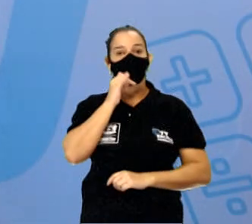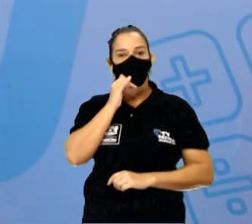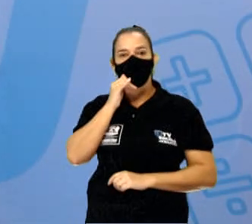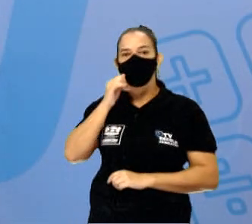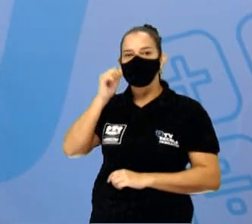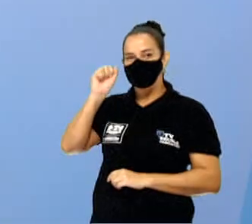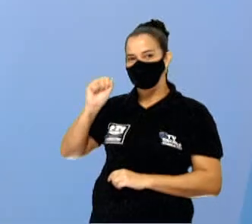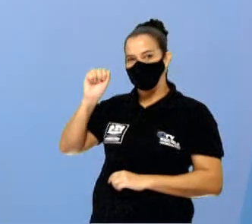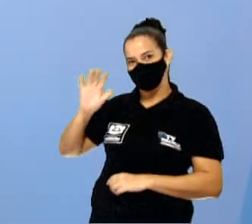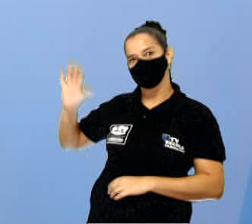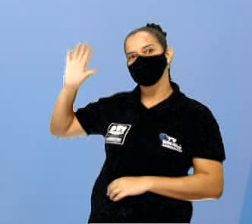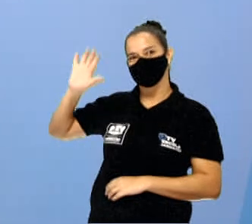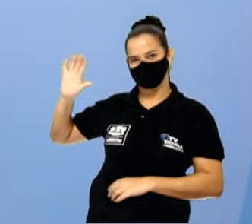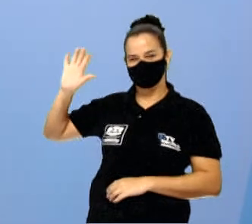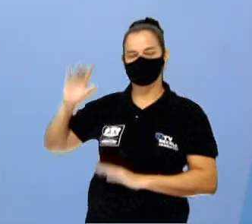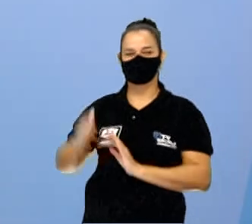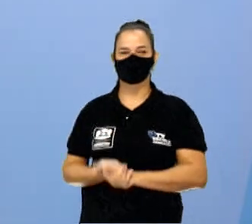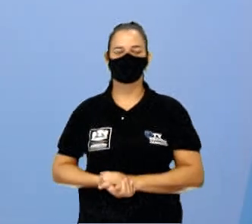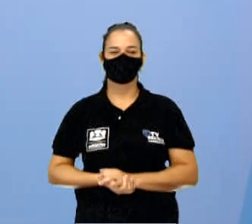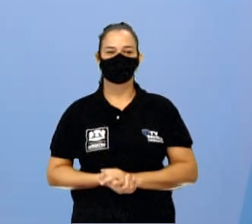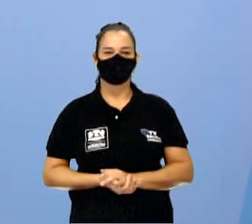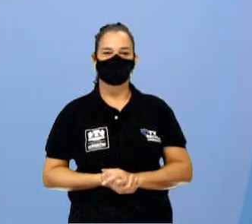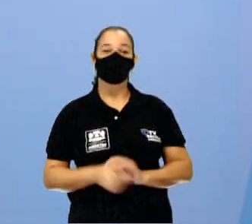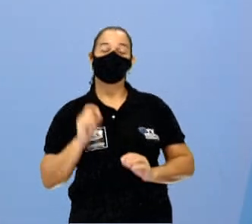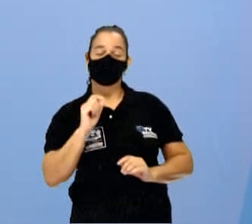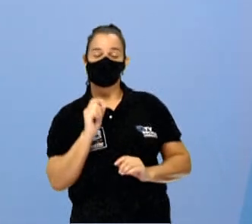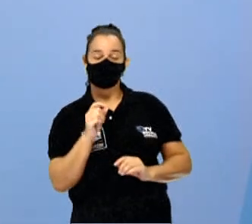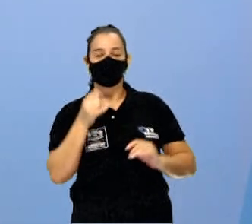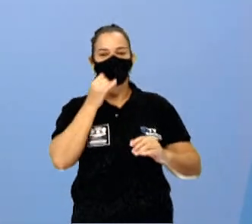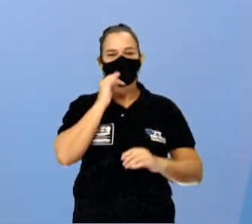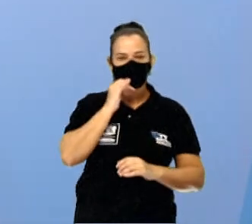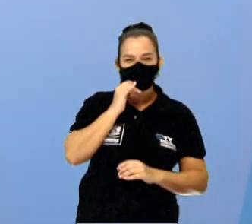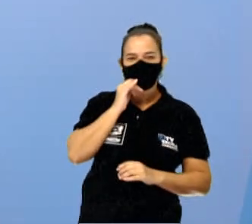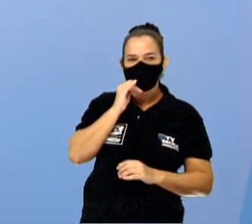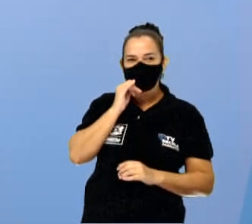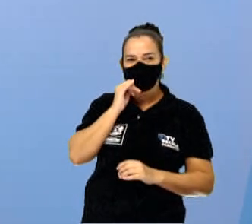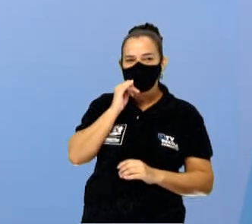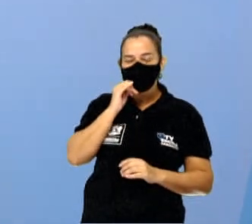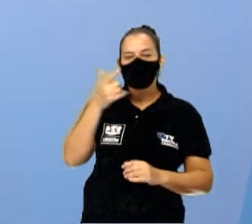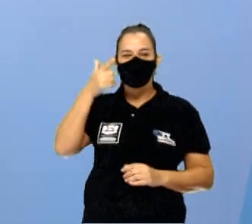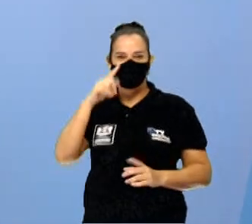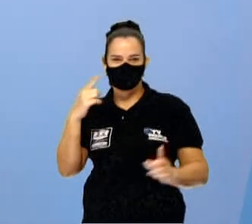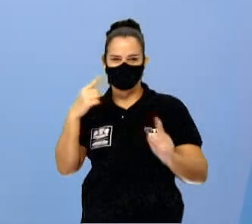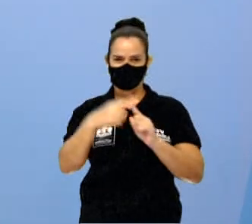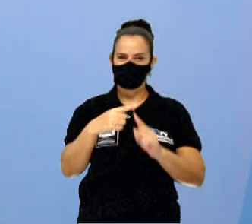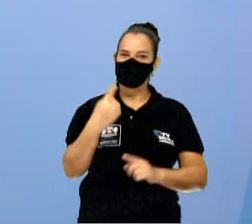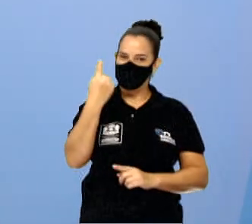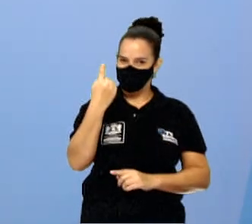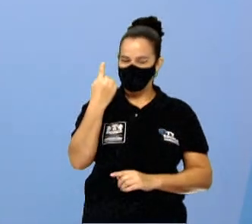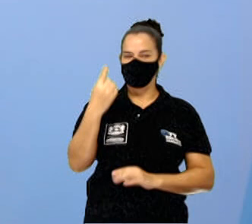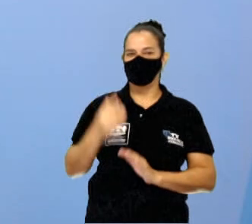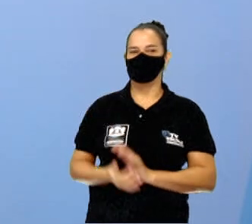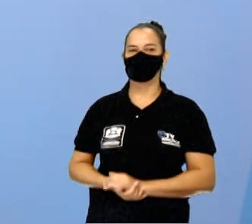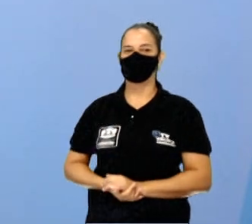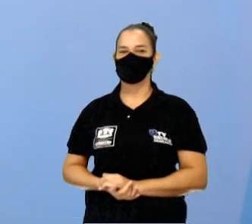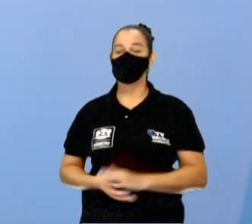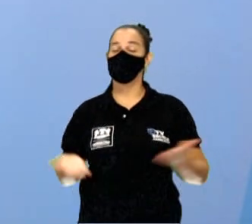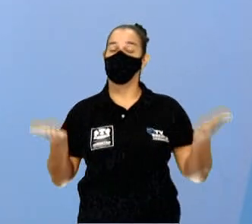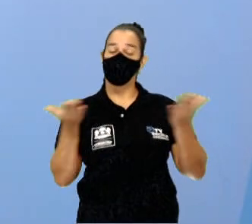africanos. Quem conta um conto, aumenta um ponto. Neste momento,